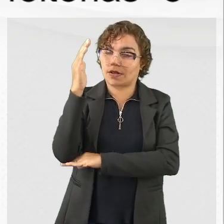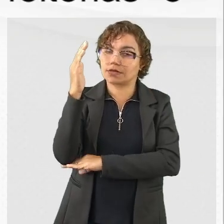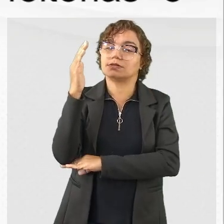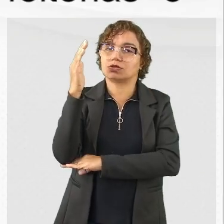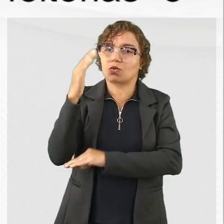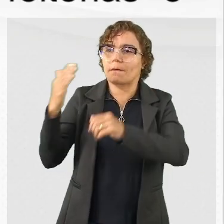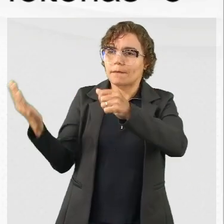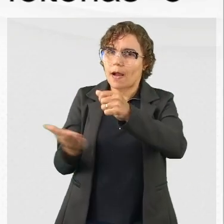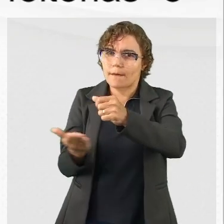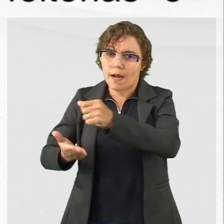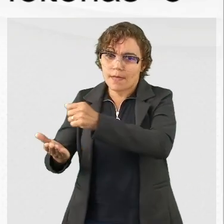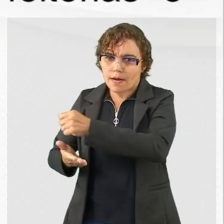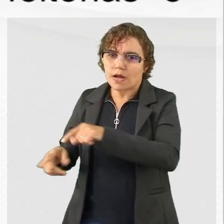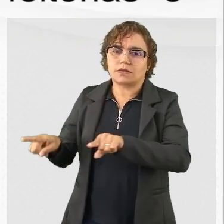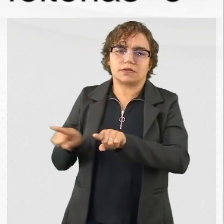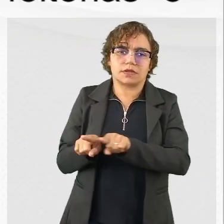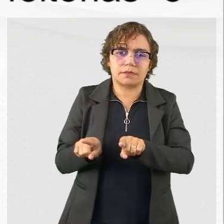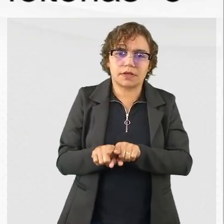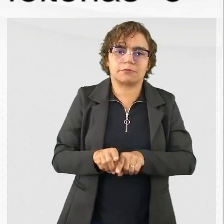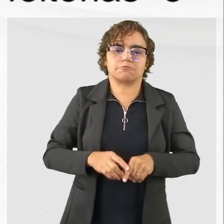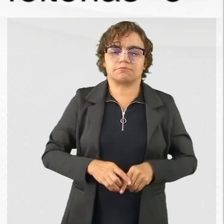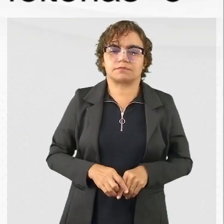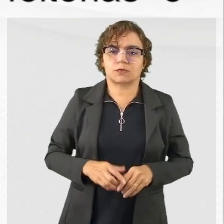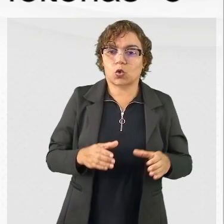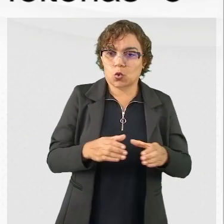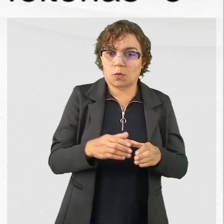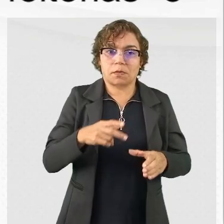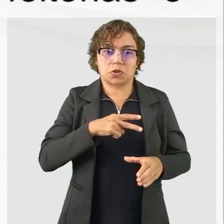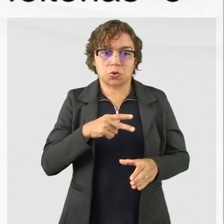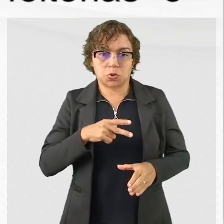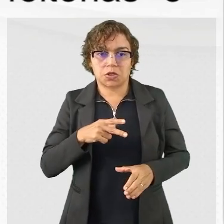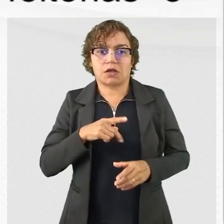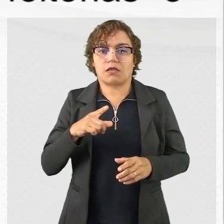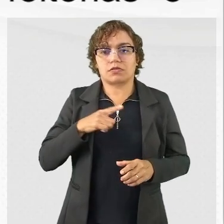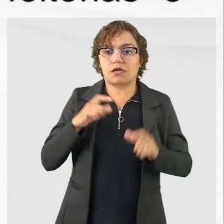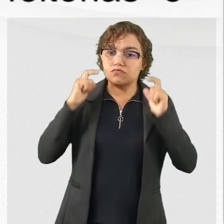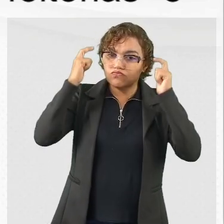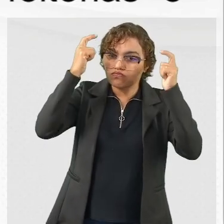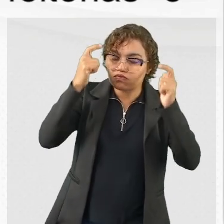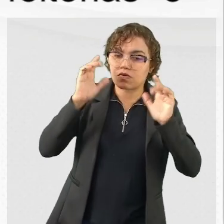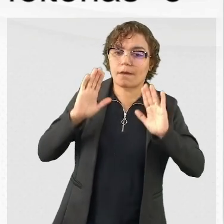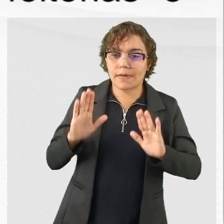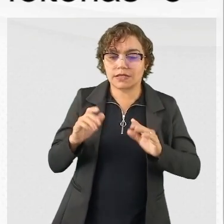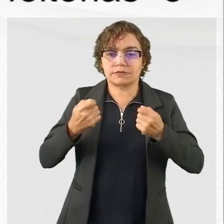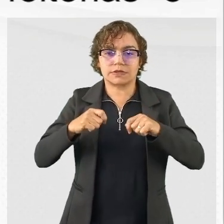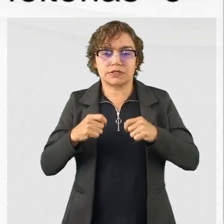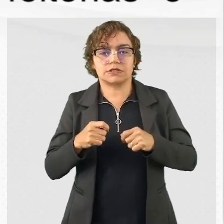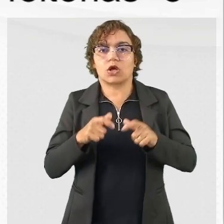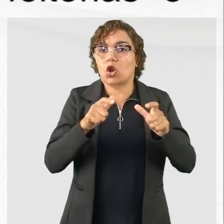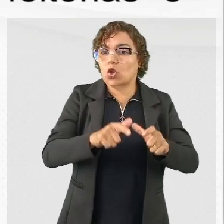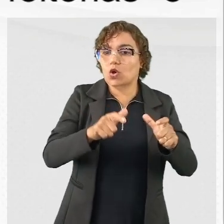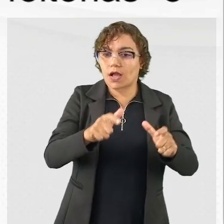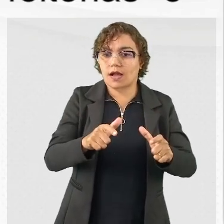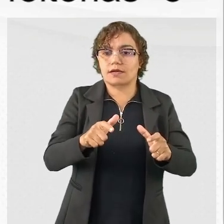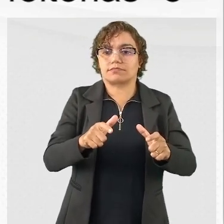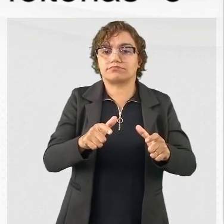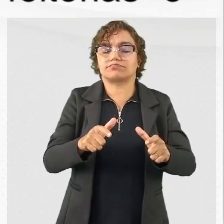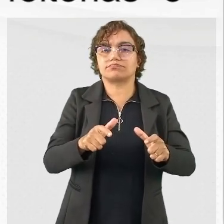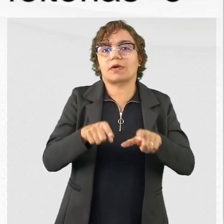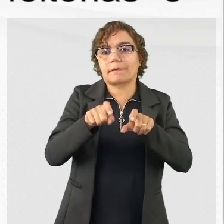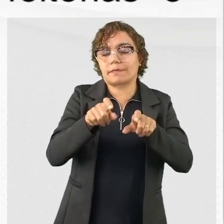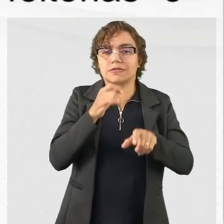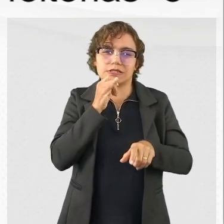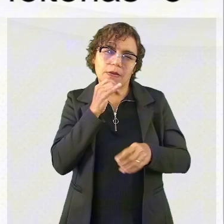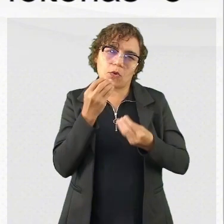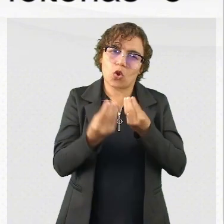Grupos particulares receberam a concessão da coroa, mas tinham que se instalar em feitorias para explorar a costa